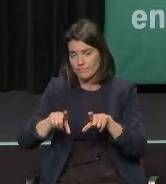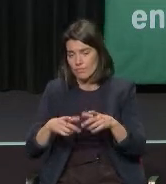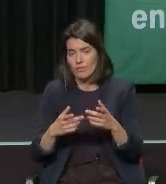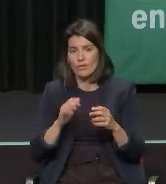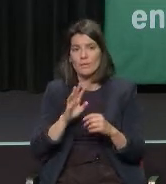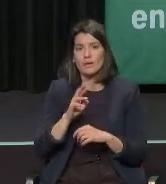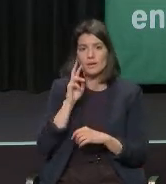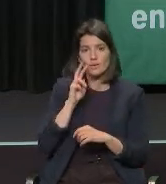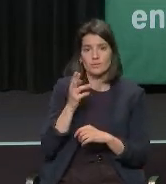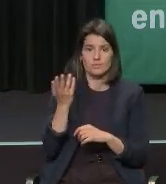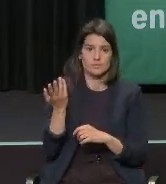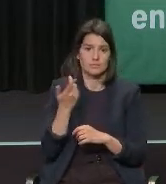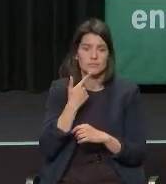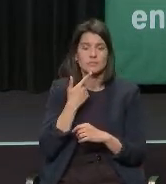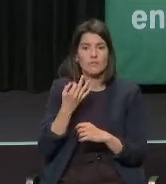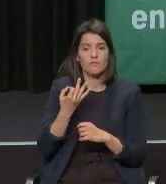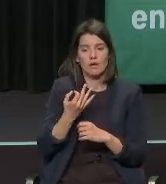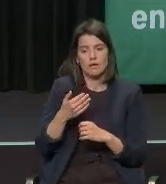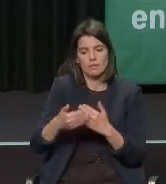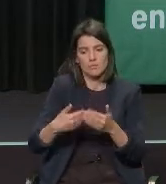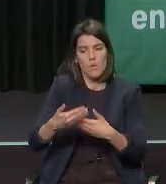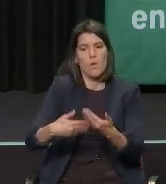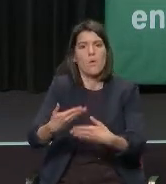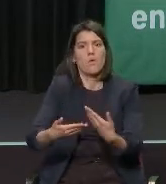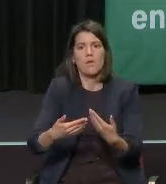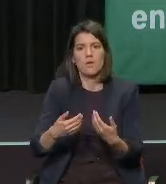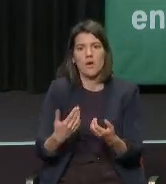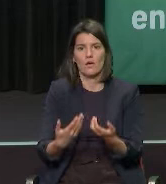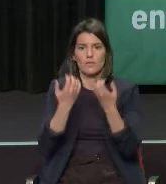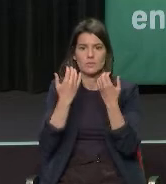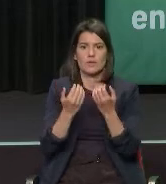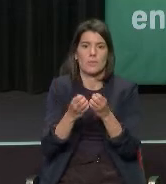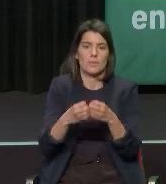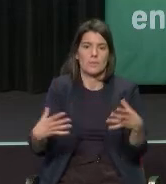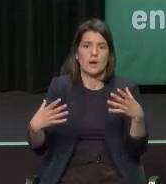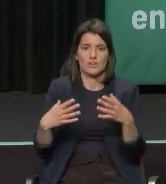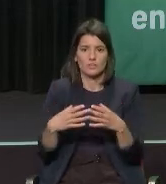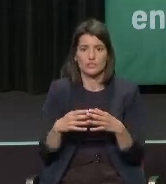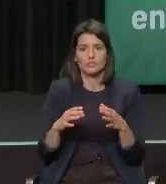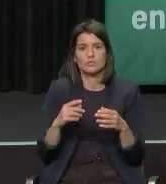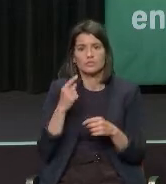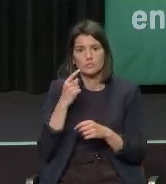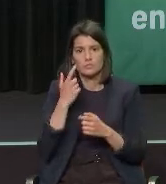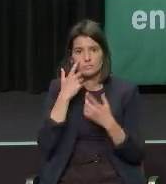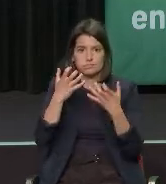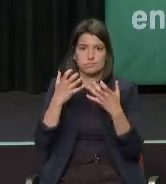vamos ver, estamos a caminhar a passos muito acelerados para cada vez ter mais informação espacialmente explícita. Portanto, isto